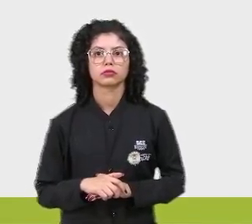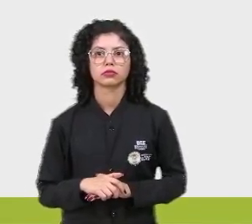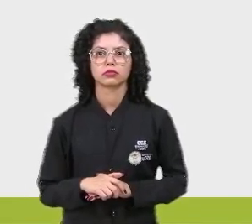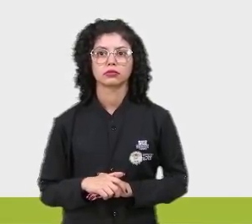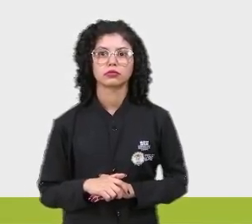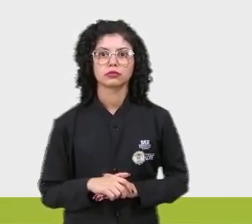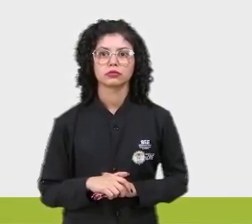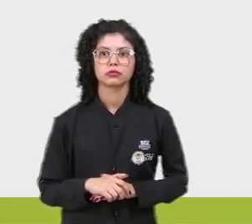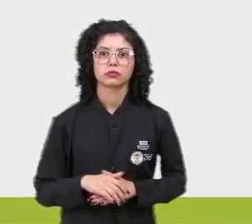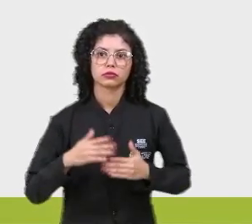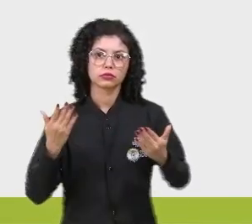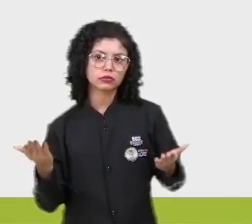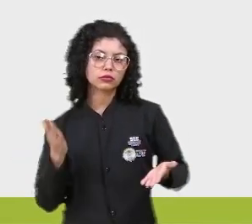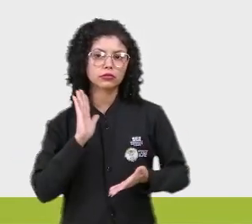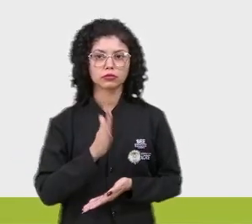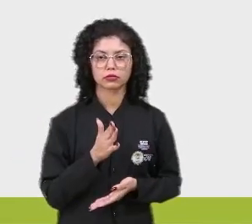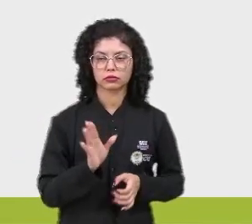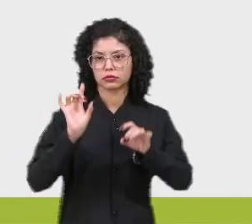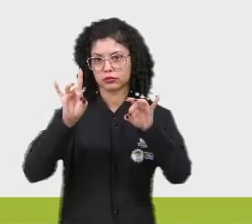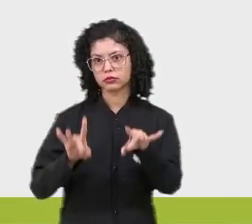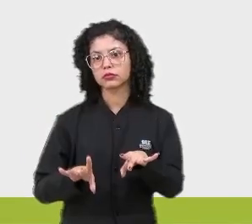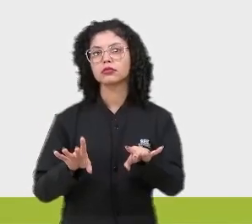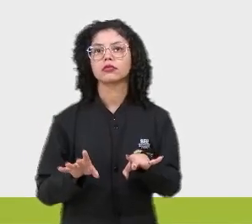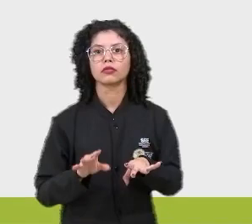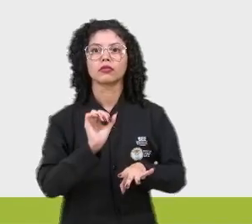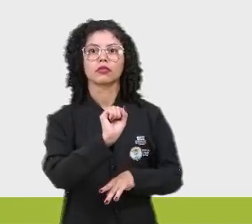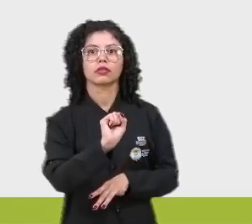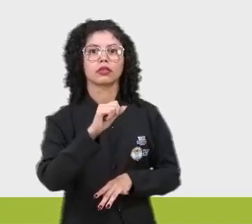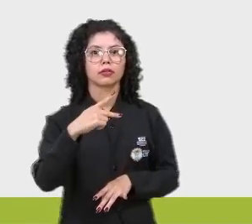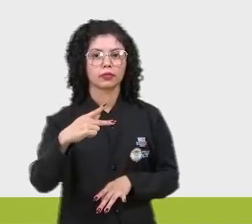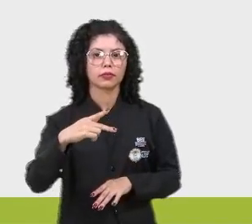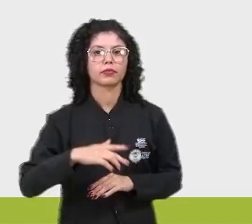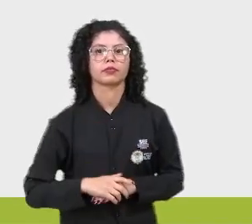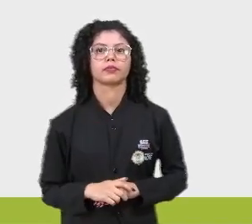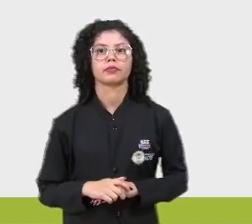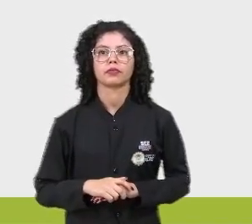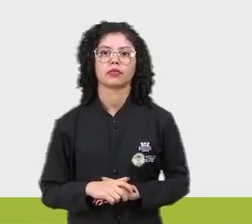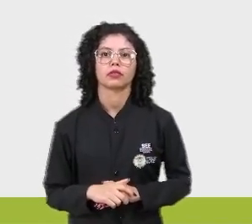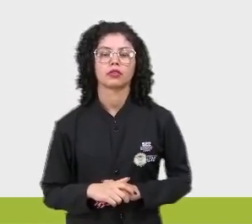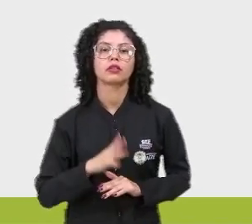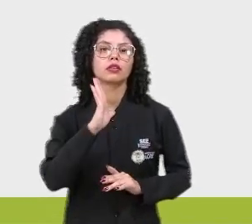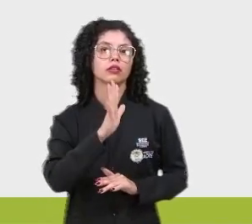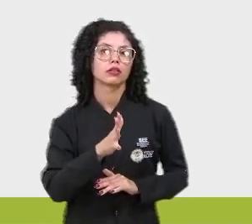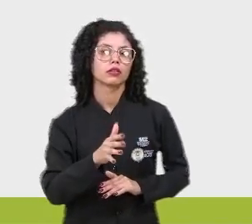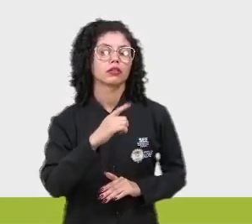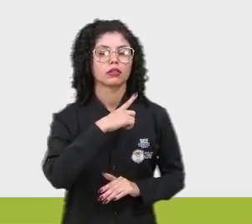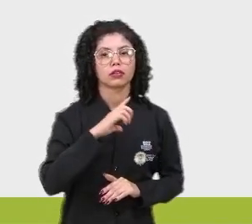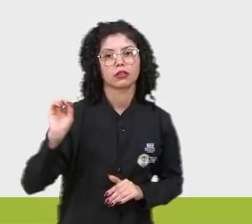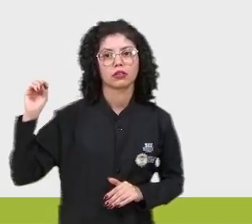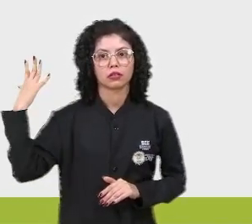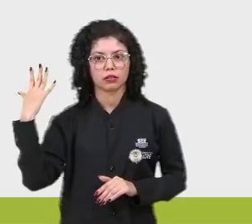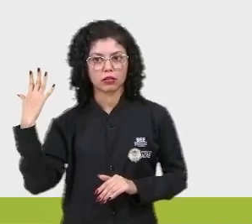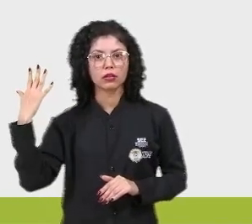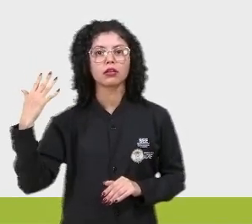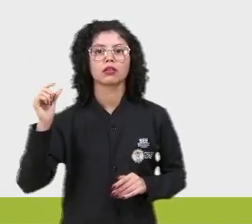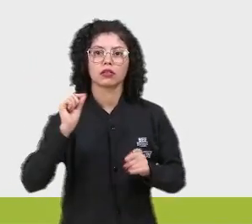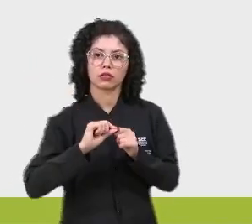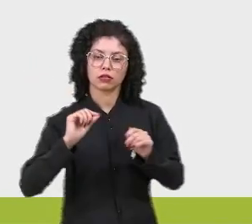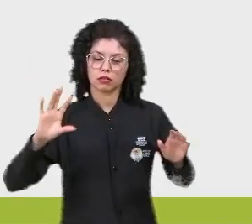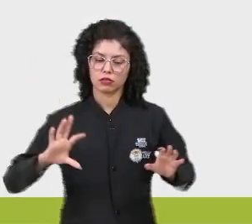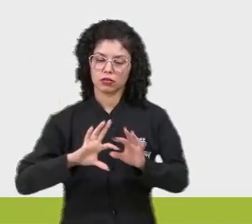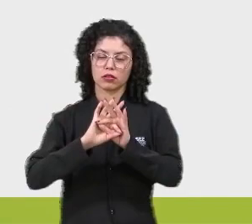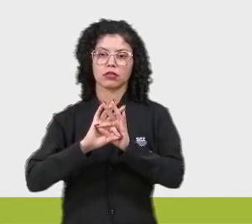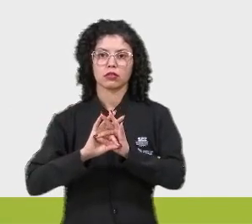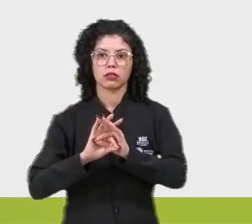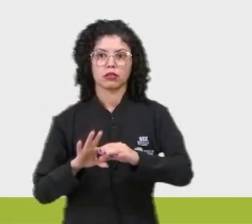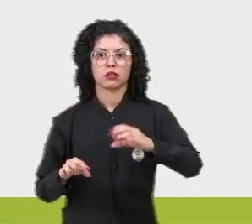Próximo, por favor. Já na última hibridização, que é o sp, vai ocorrer quando o carbono ele faz uma